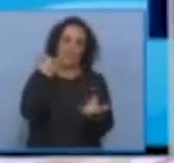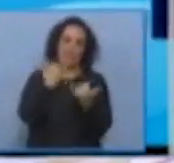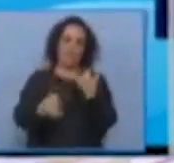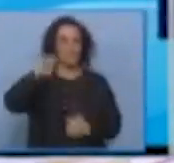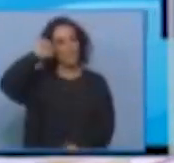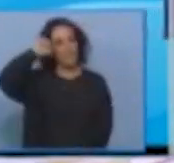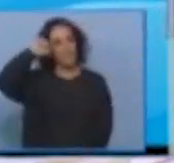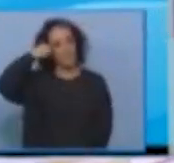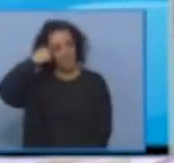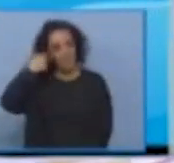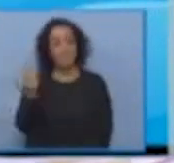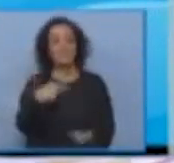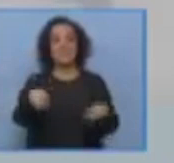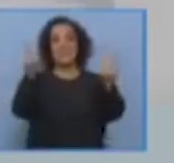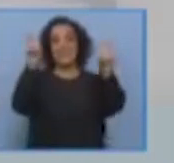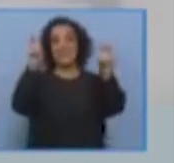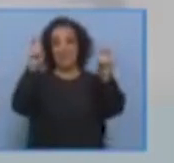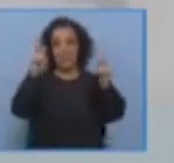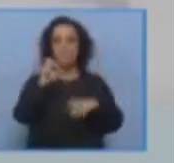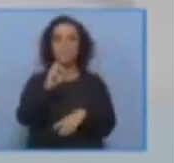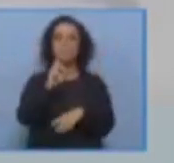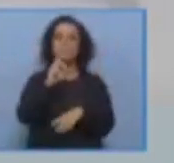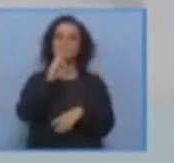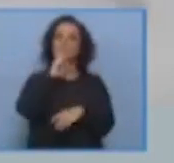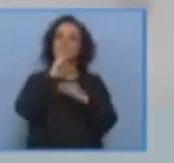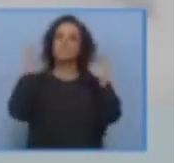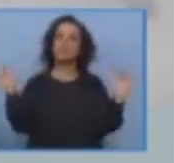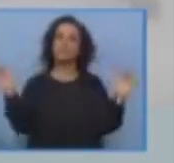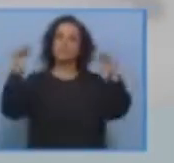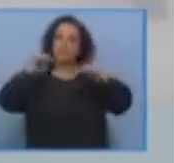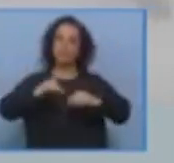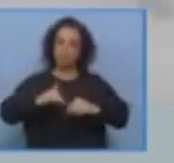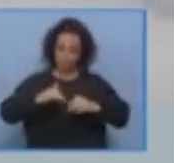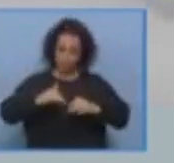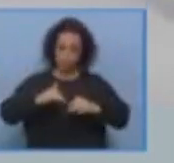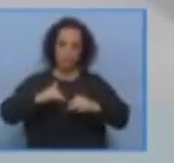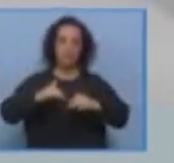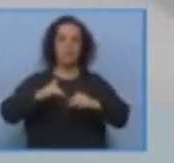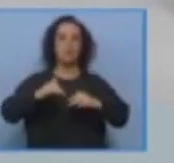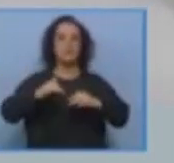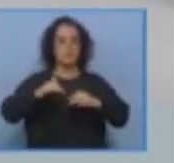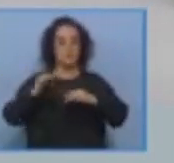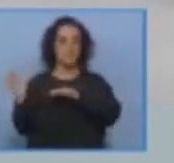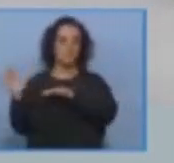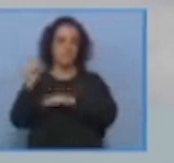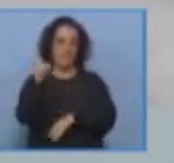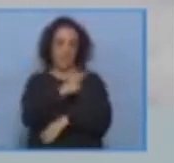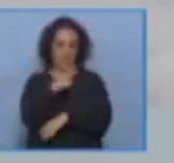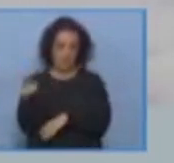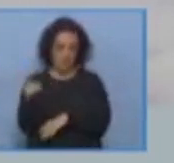Papa chama este tema num sínodo que trará os cardeais ao Vaticano, mas